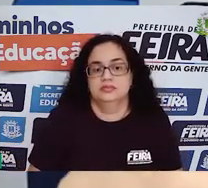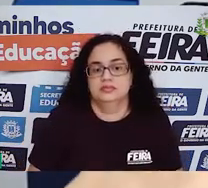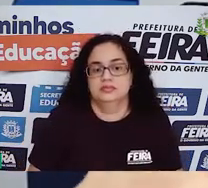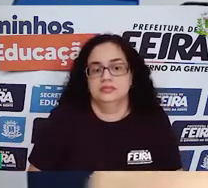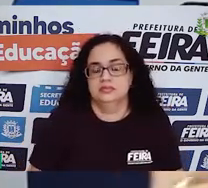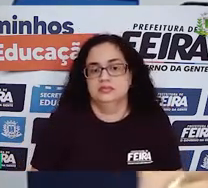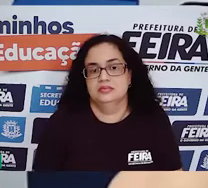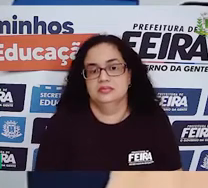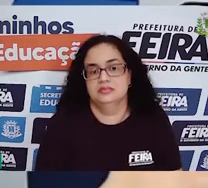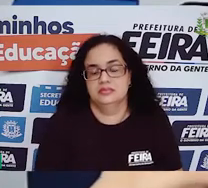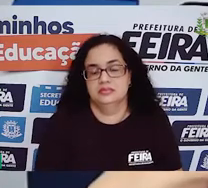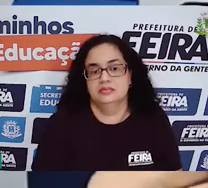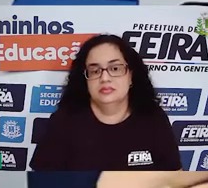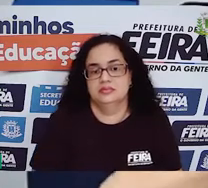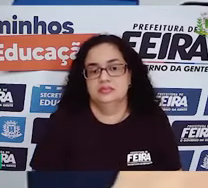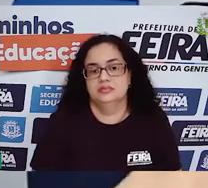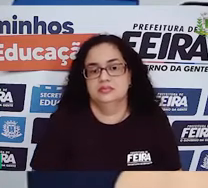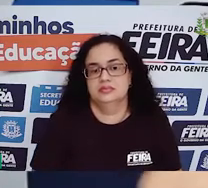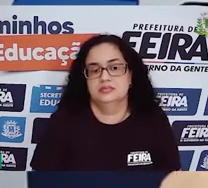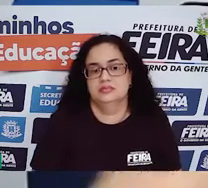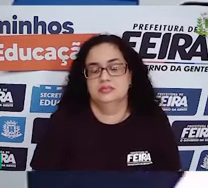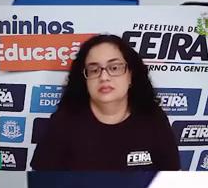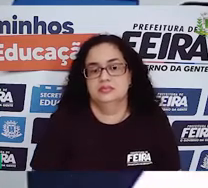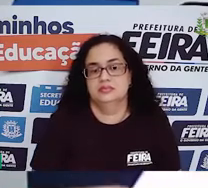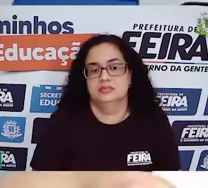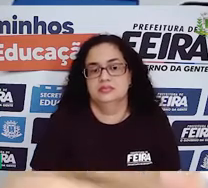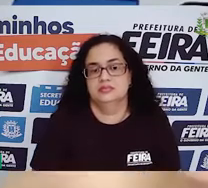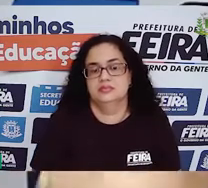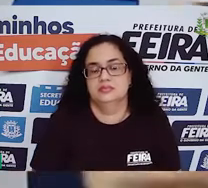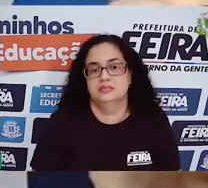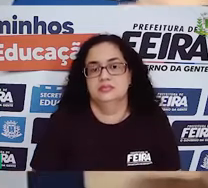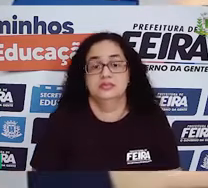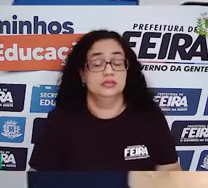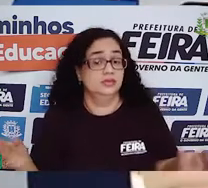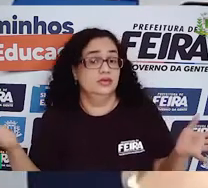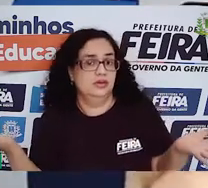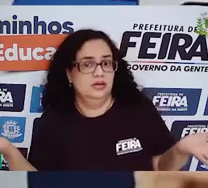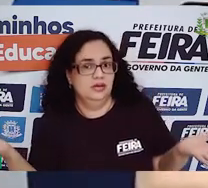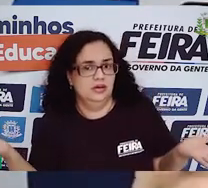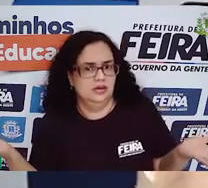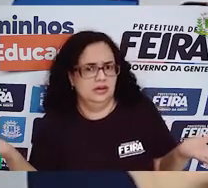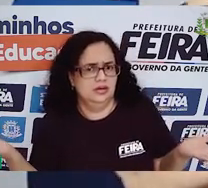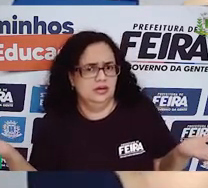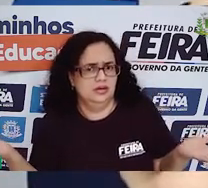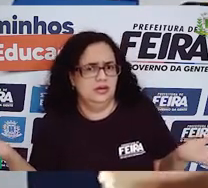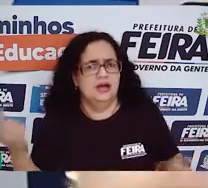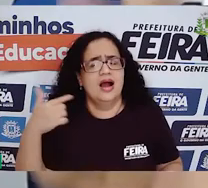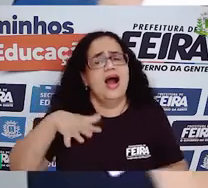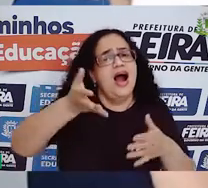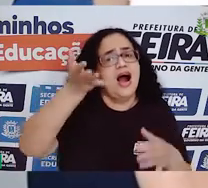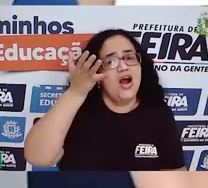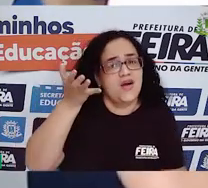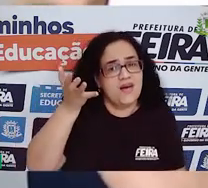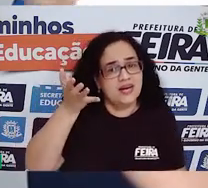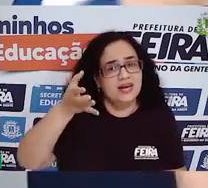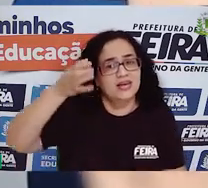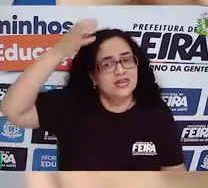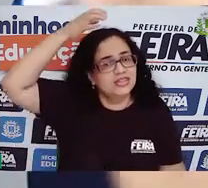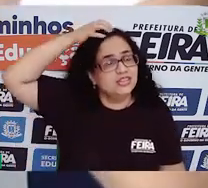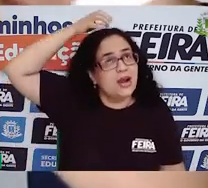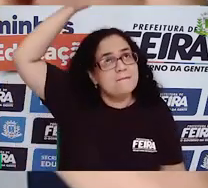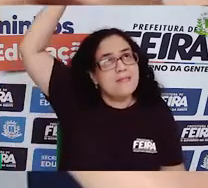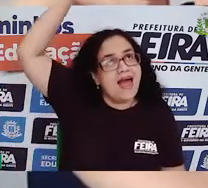De um lado, do outro. Pronto! Você agora é